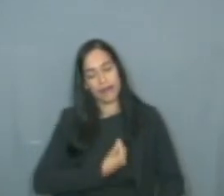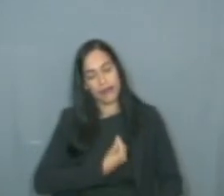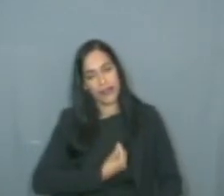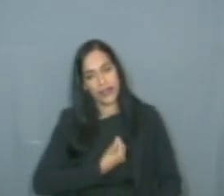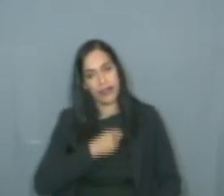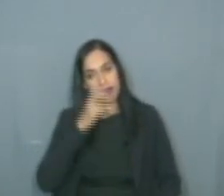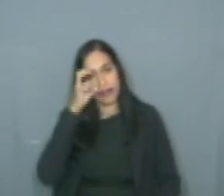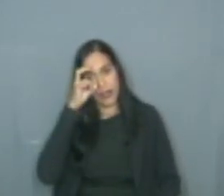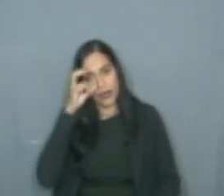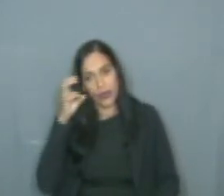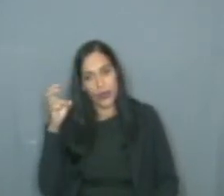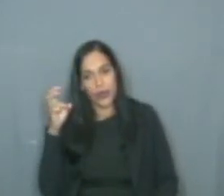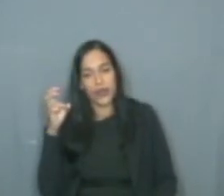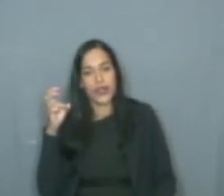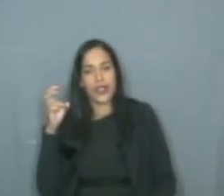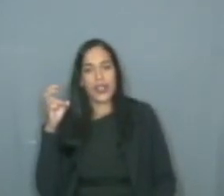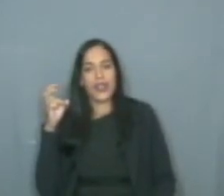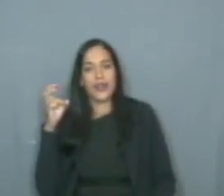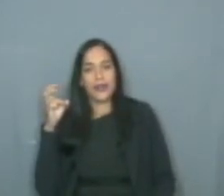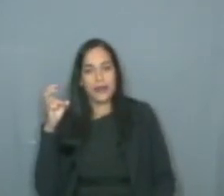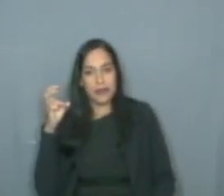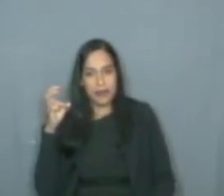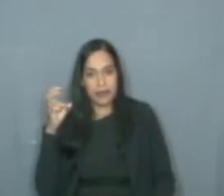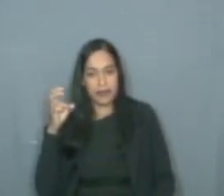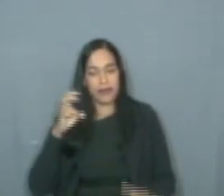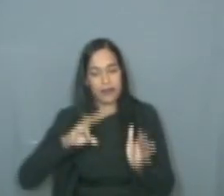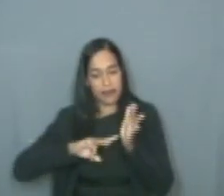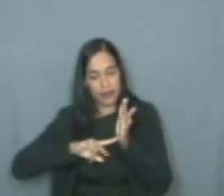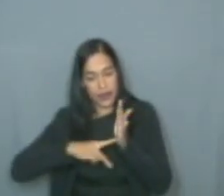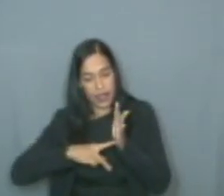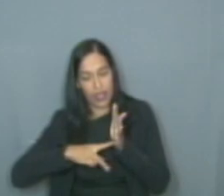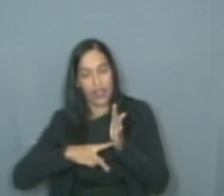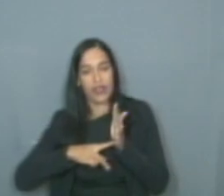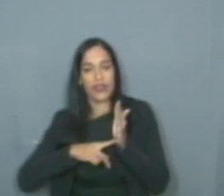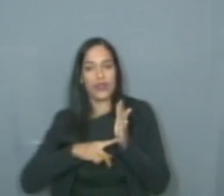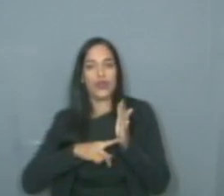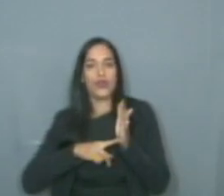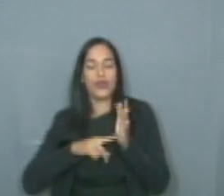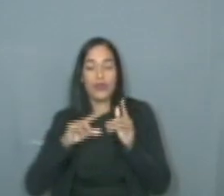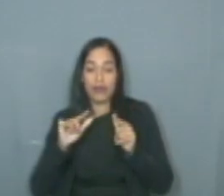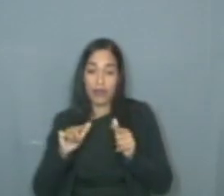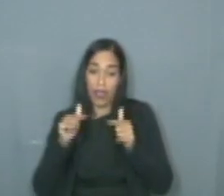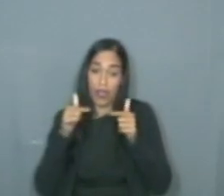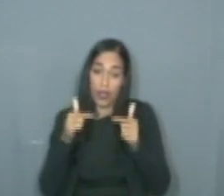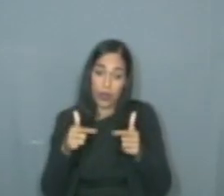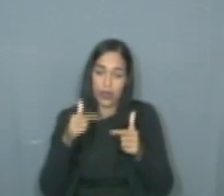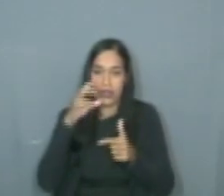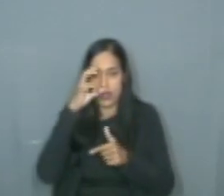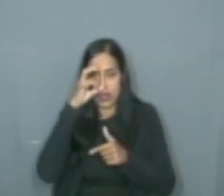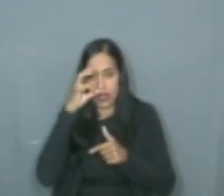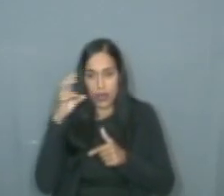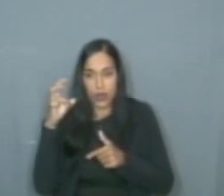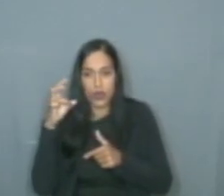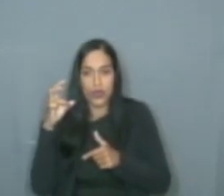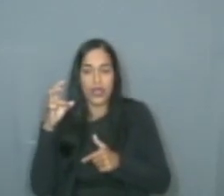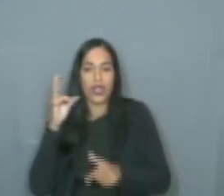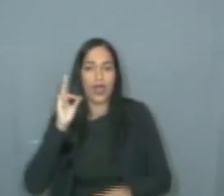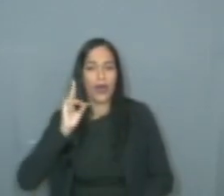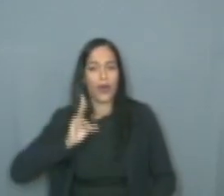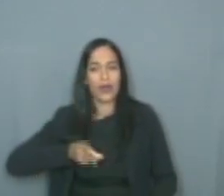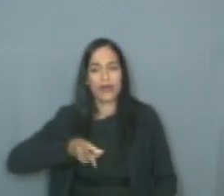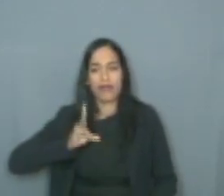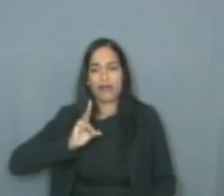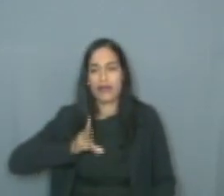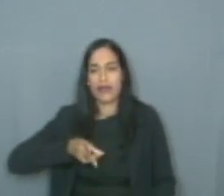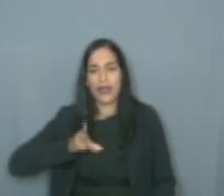da cultura dentro do sindicato. Afinal, a luta cultural sempre teve